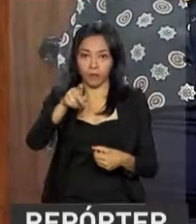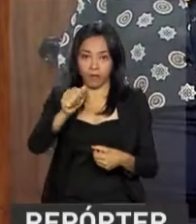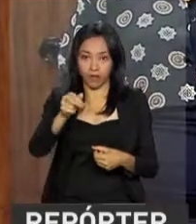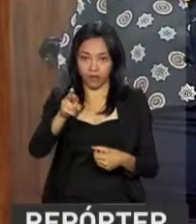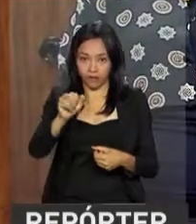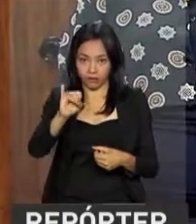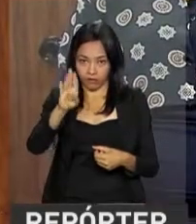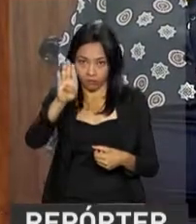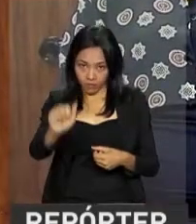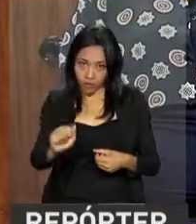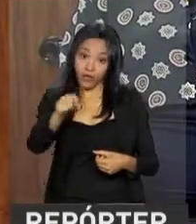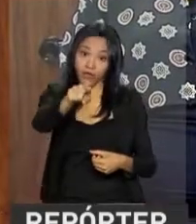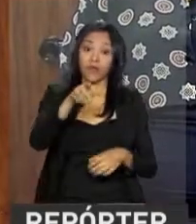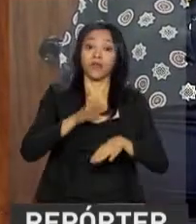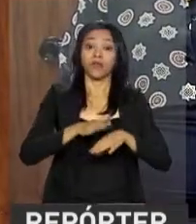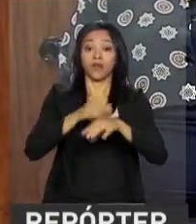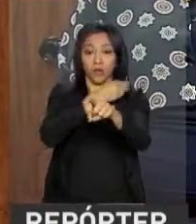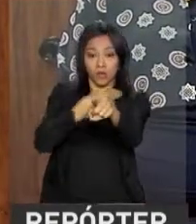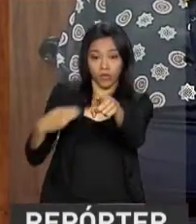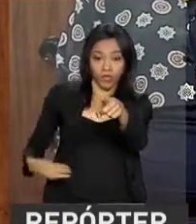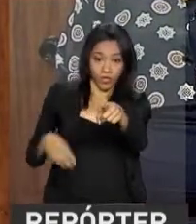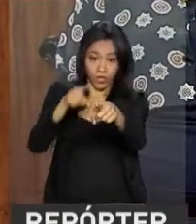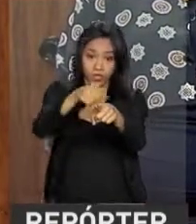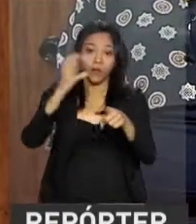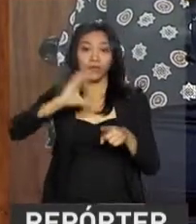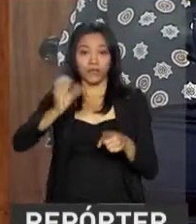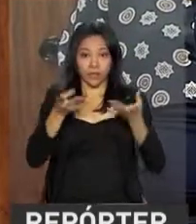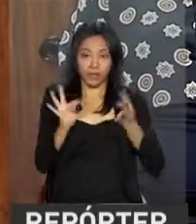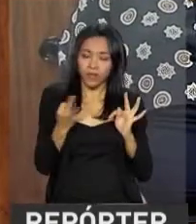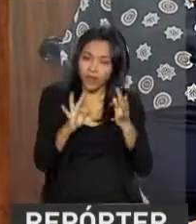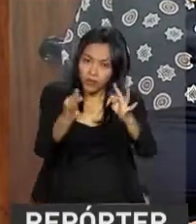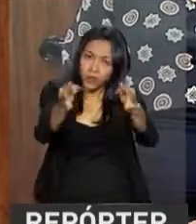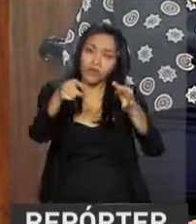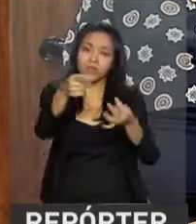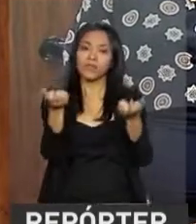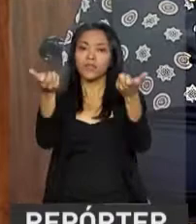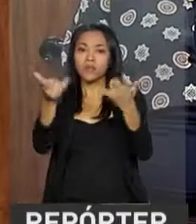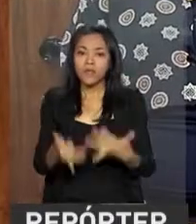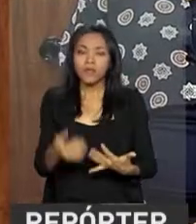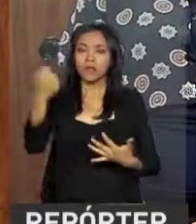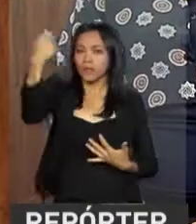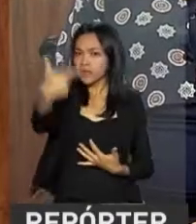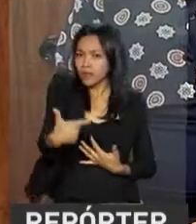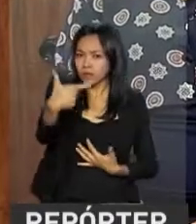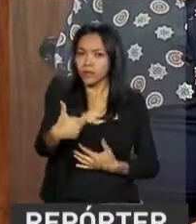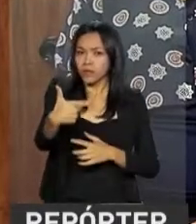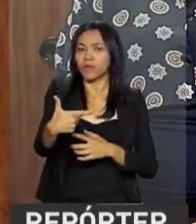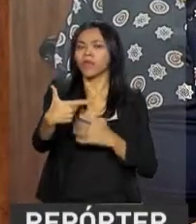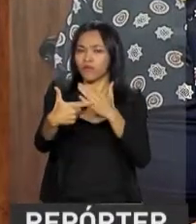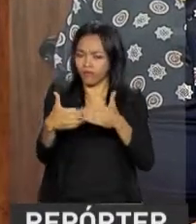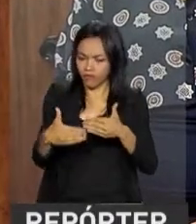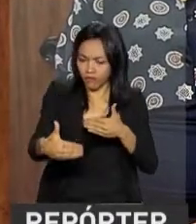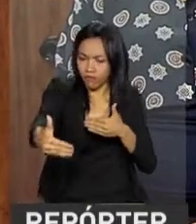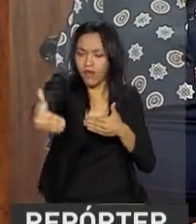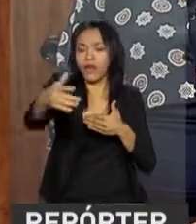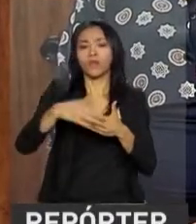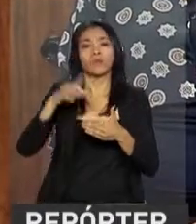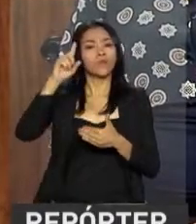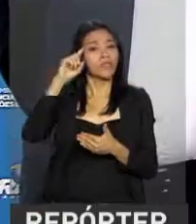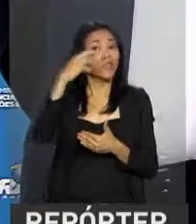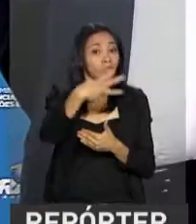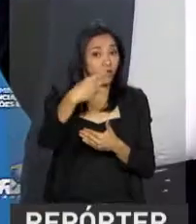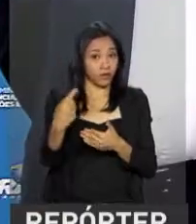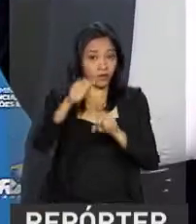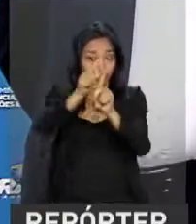segundo o ministro da ciência tecnologia e inovações e comunicações uma segunda etapa prevista para iniciar em 31 de janeiro